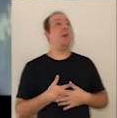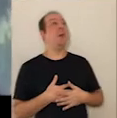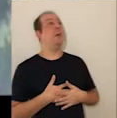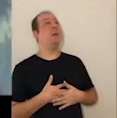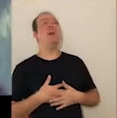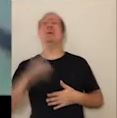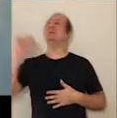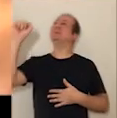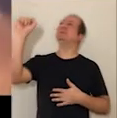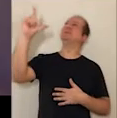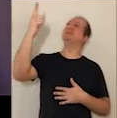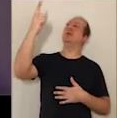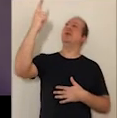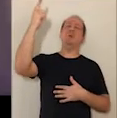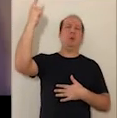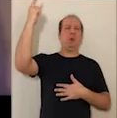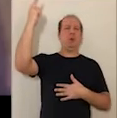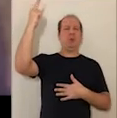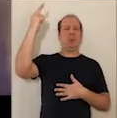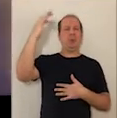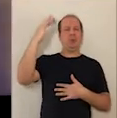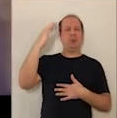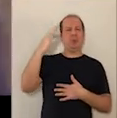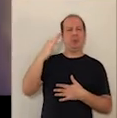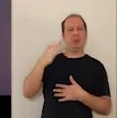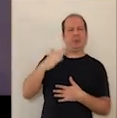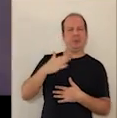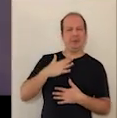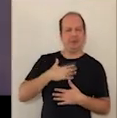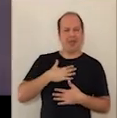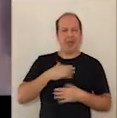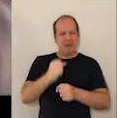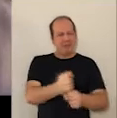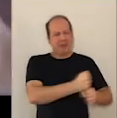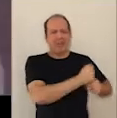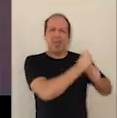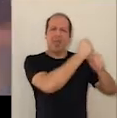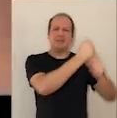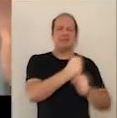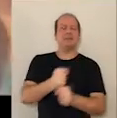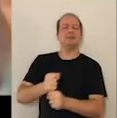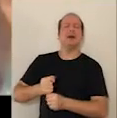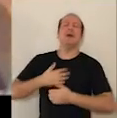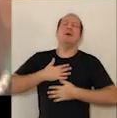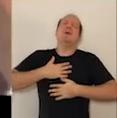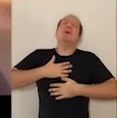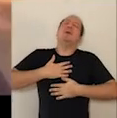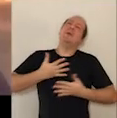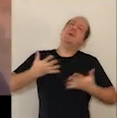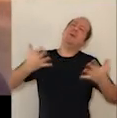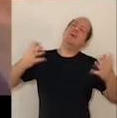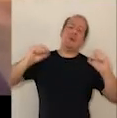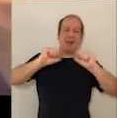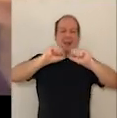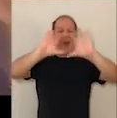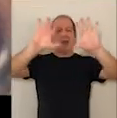Ah, só! Ilumina os belos canais de Veneza. Vem! Lava o